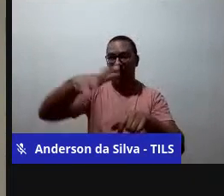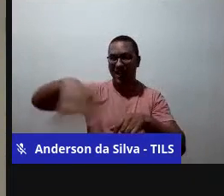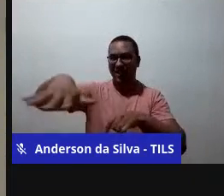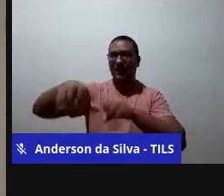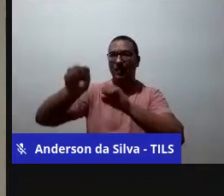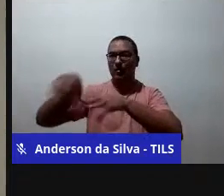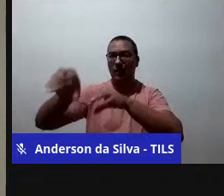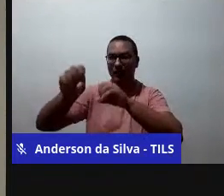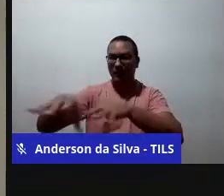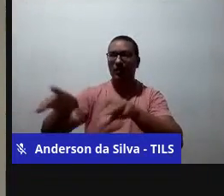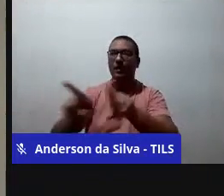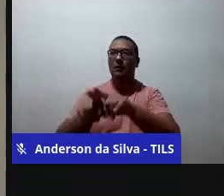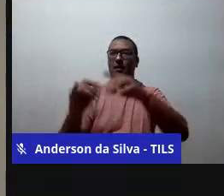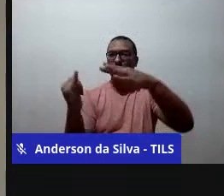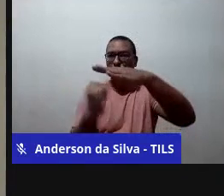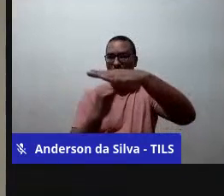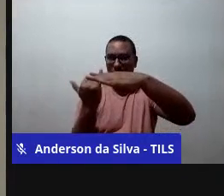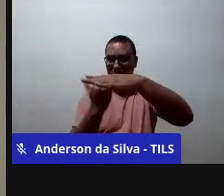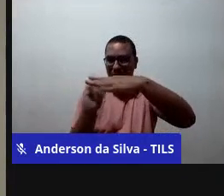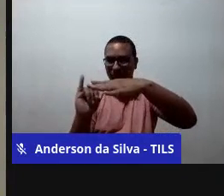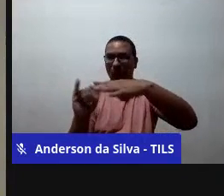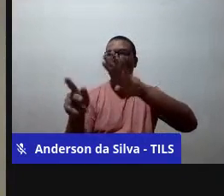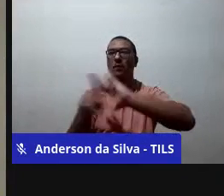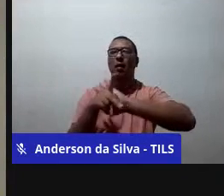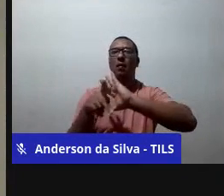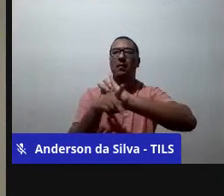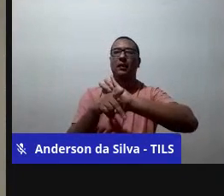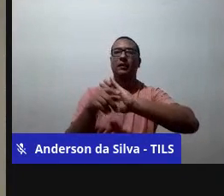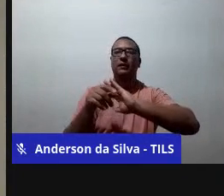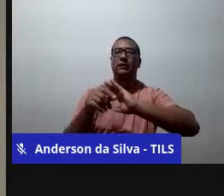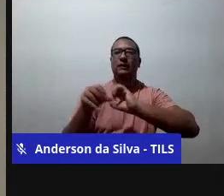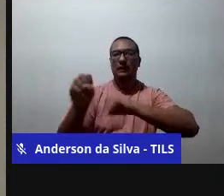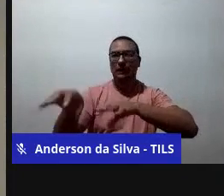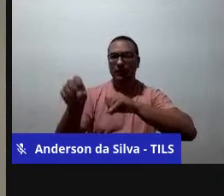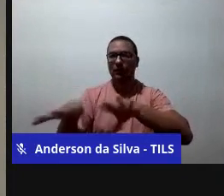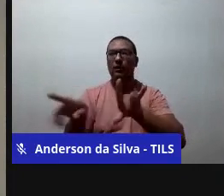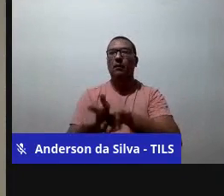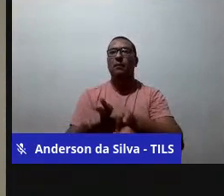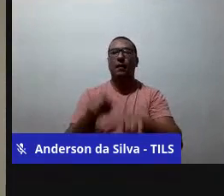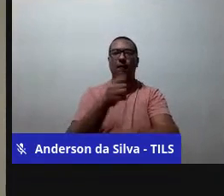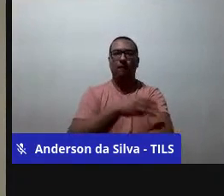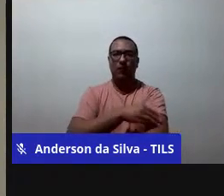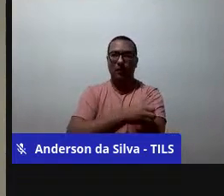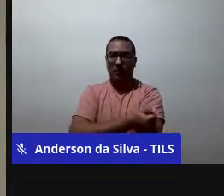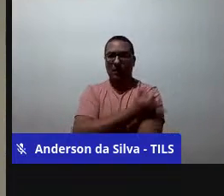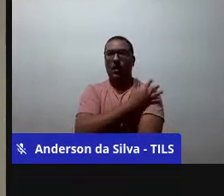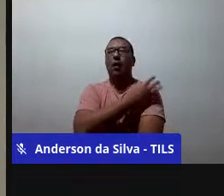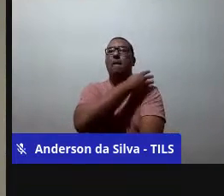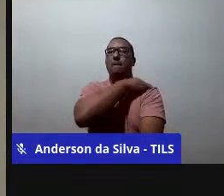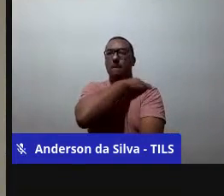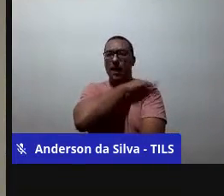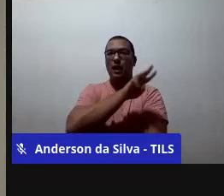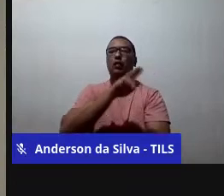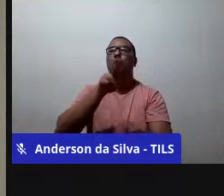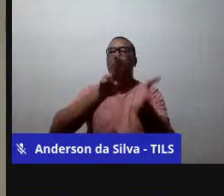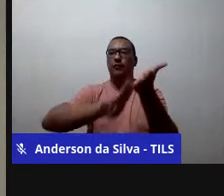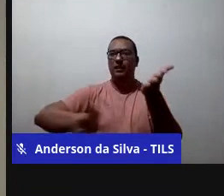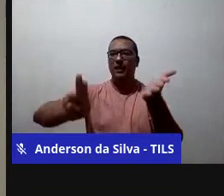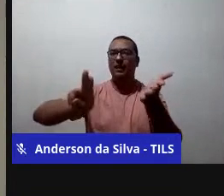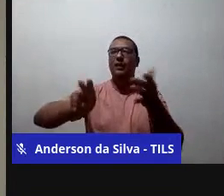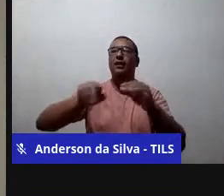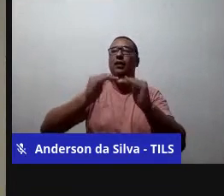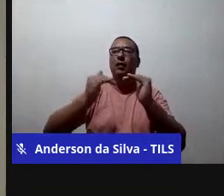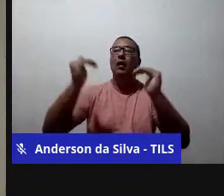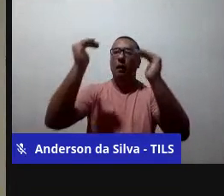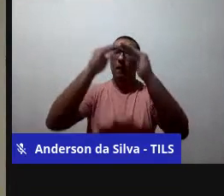de ensino, eu diria fundamental, médio e superior, durante a pandemia tiveram que